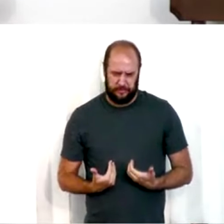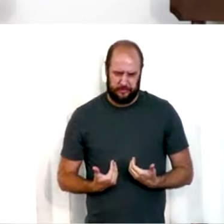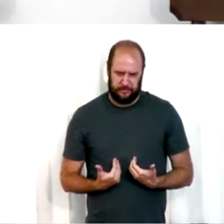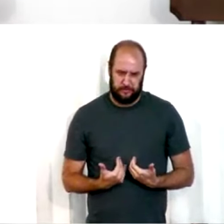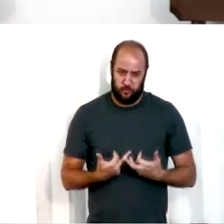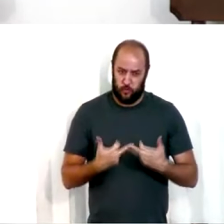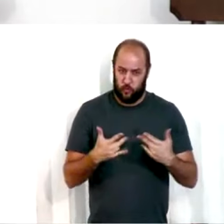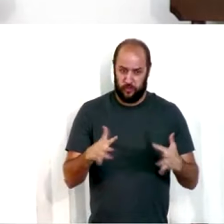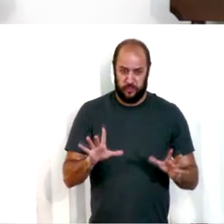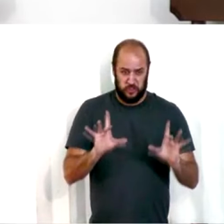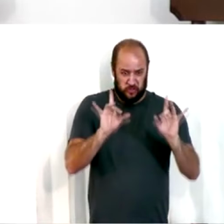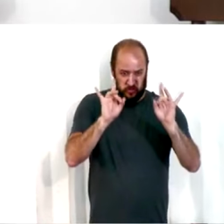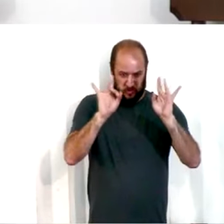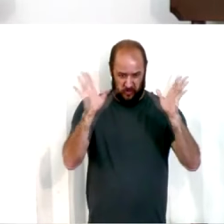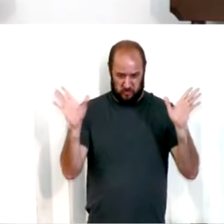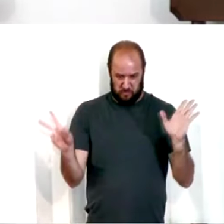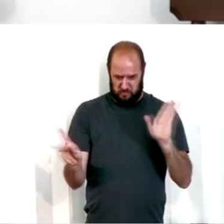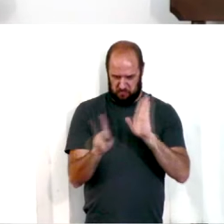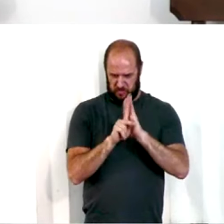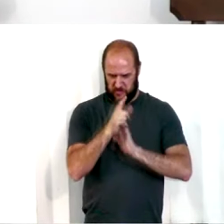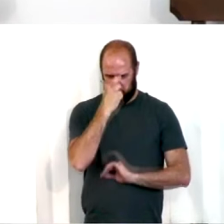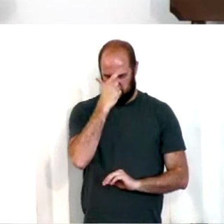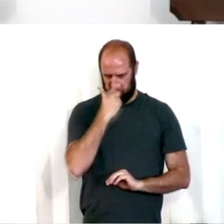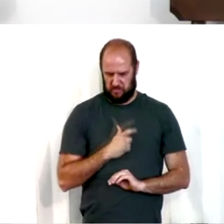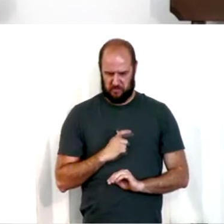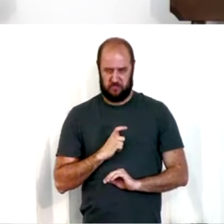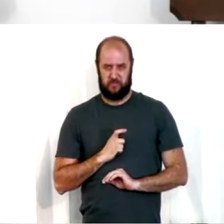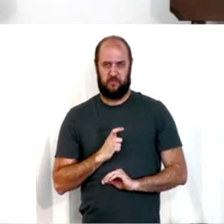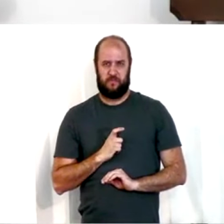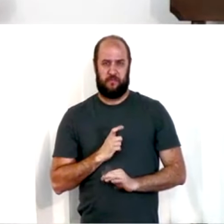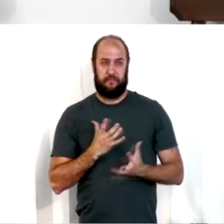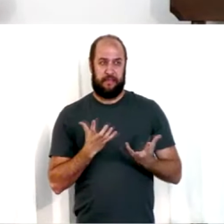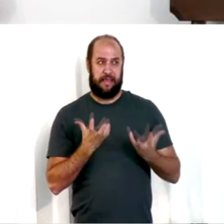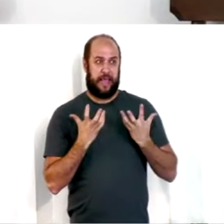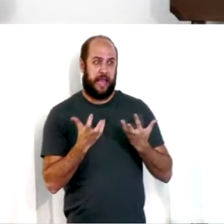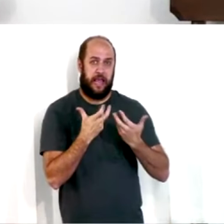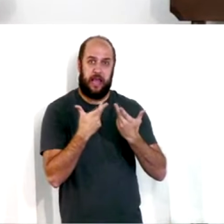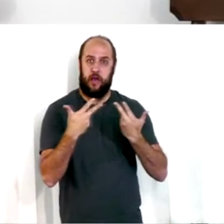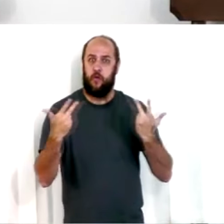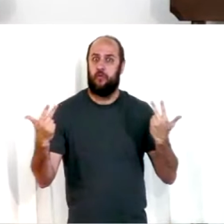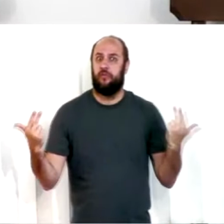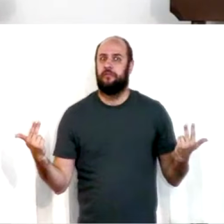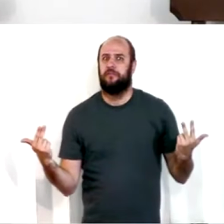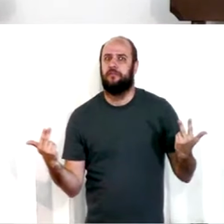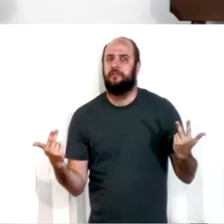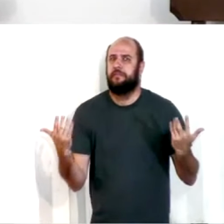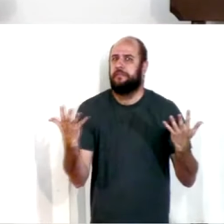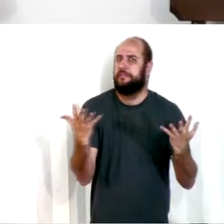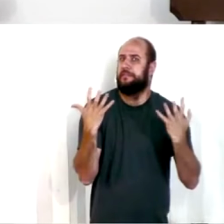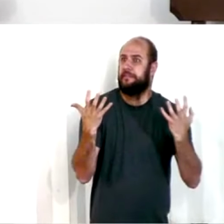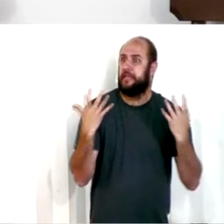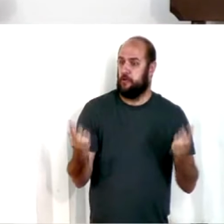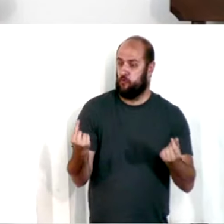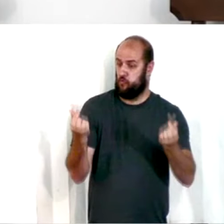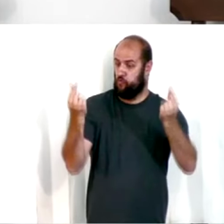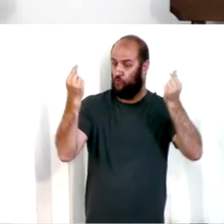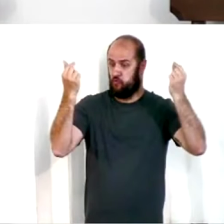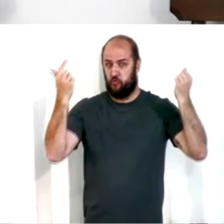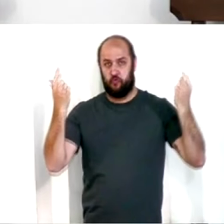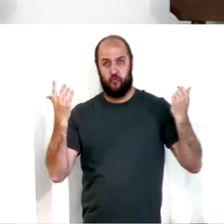autocentrada, autorreferente de adquirir coisas, adquirir bens,